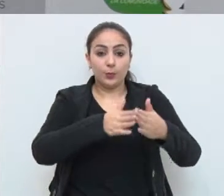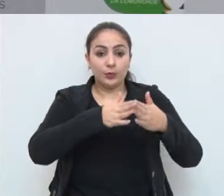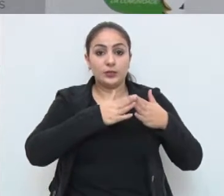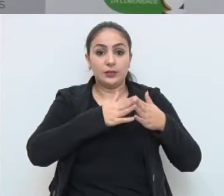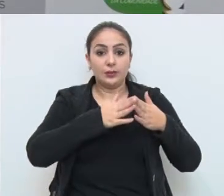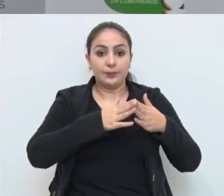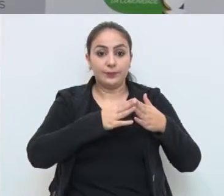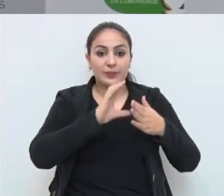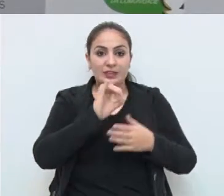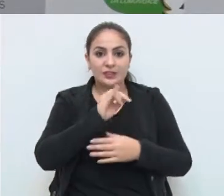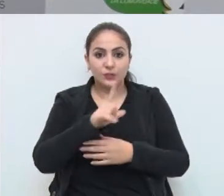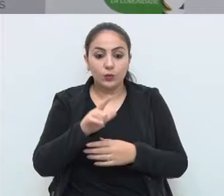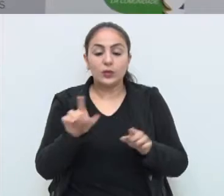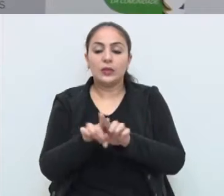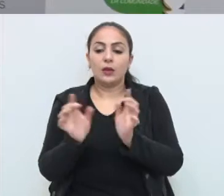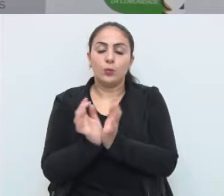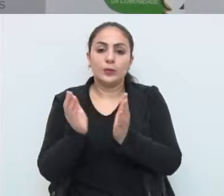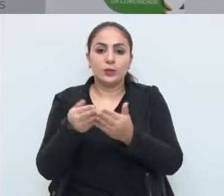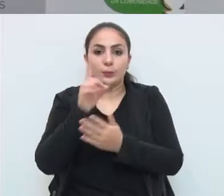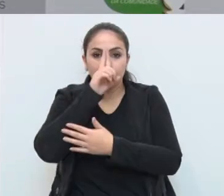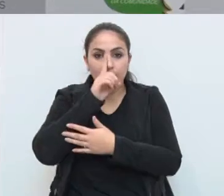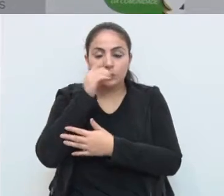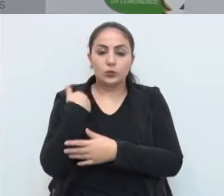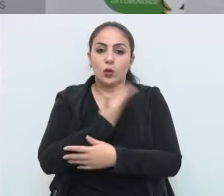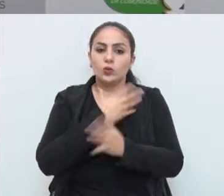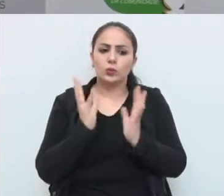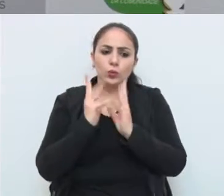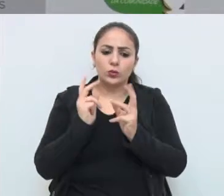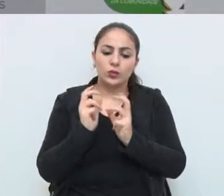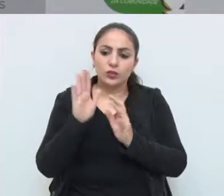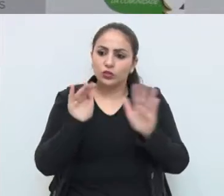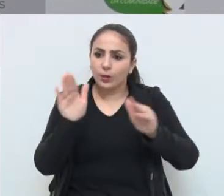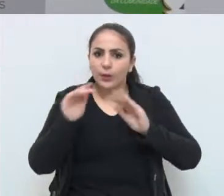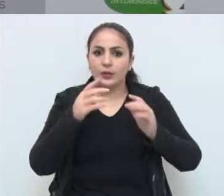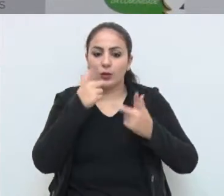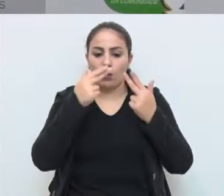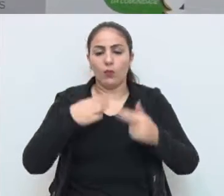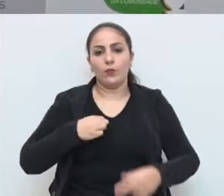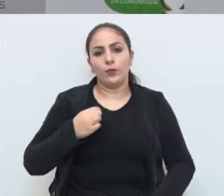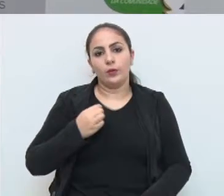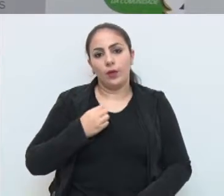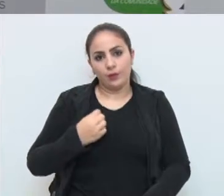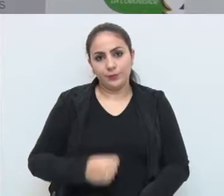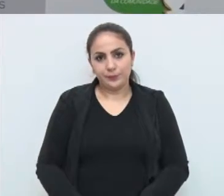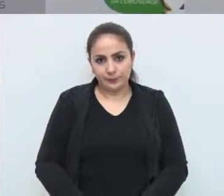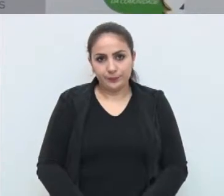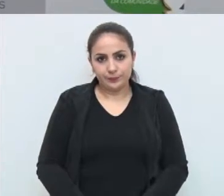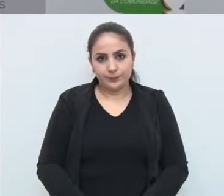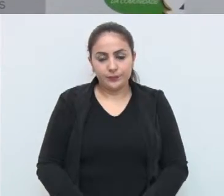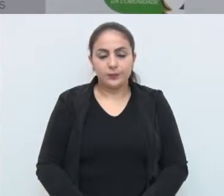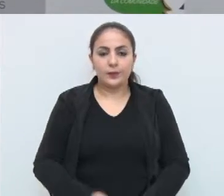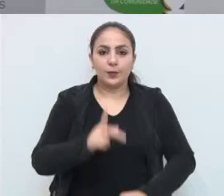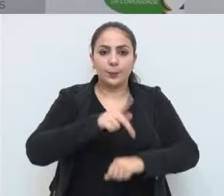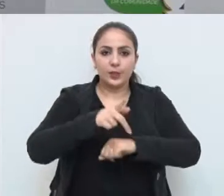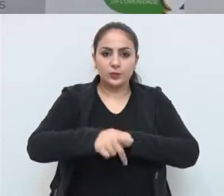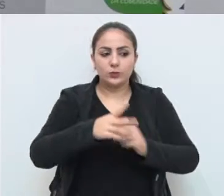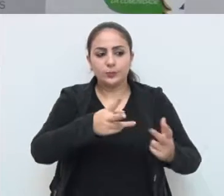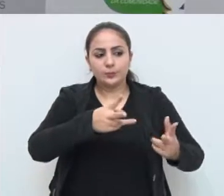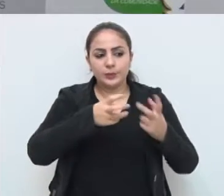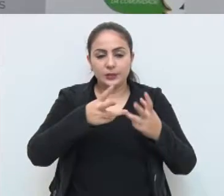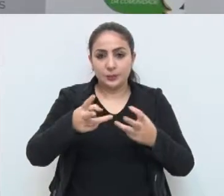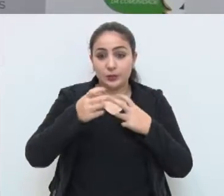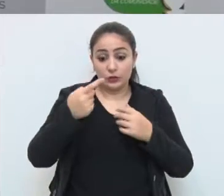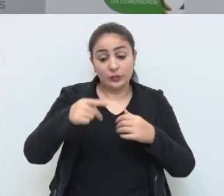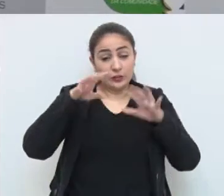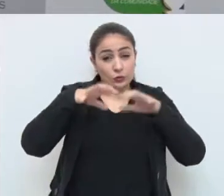Civil e que crie também o comitê de risco, que quando der esse problema a gente possa todos nós sermos acionados como voluntários, né? Passo Fundo deu para notar